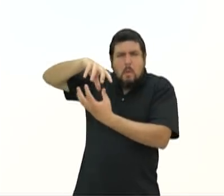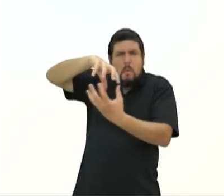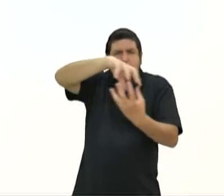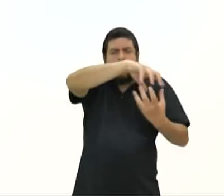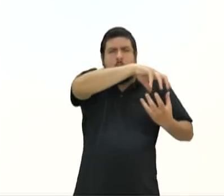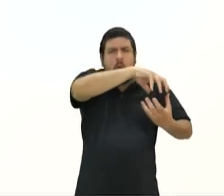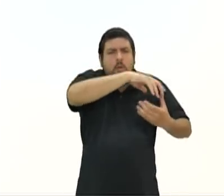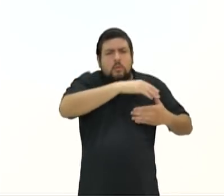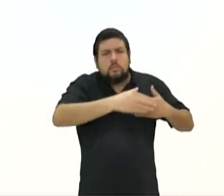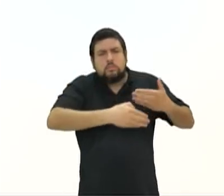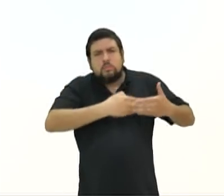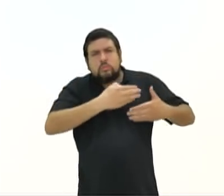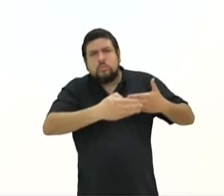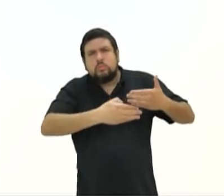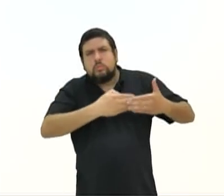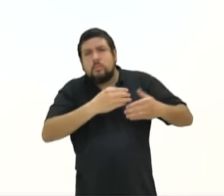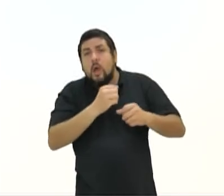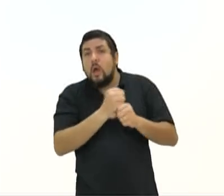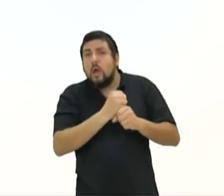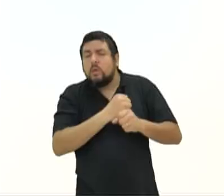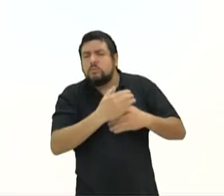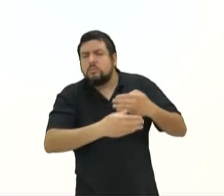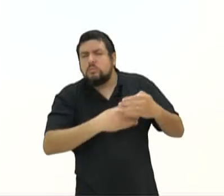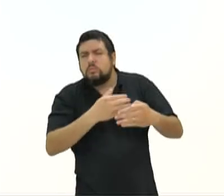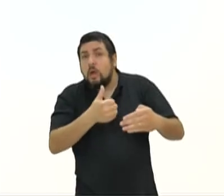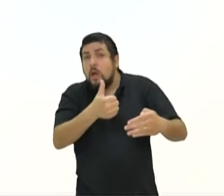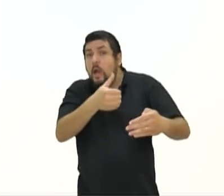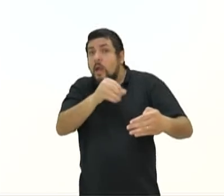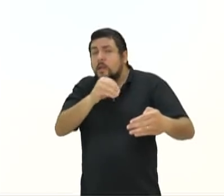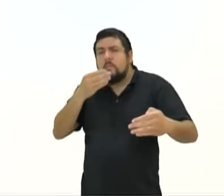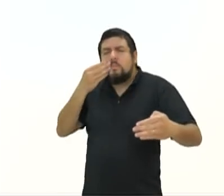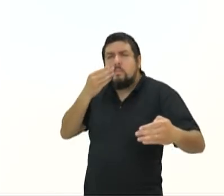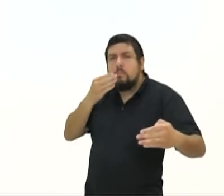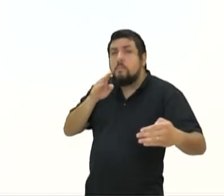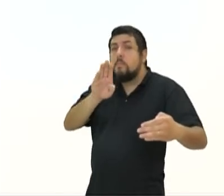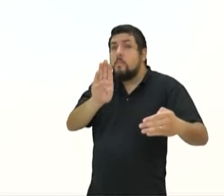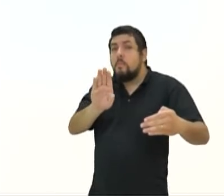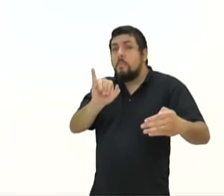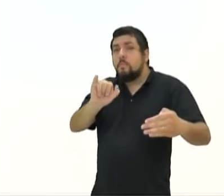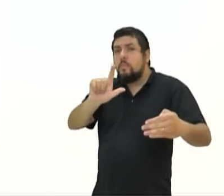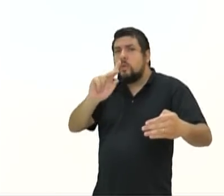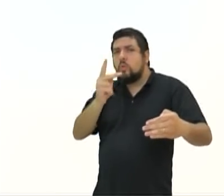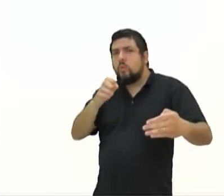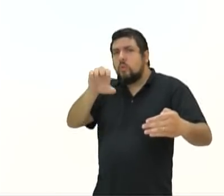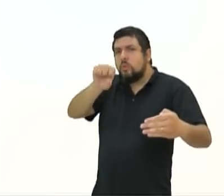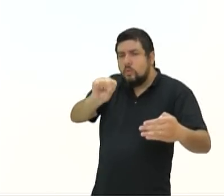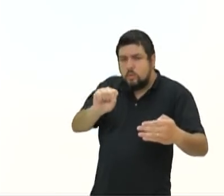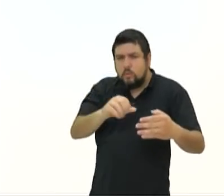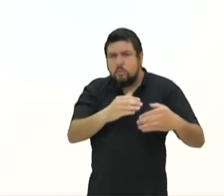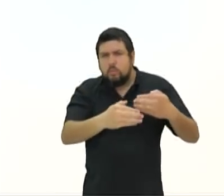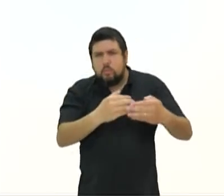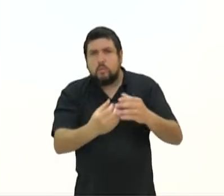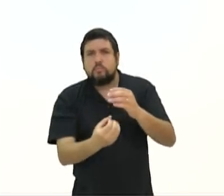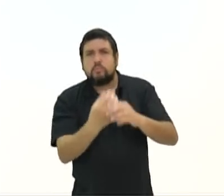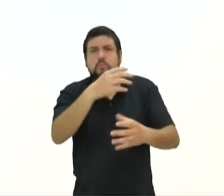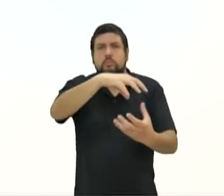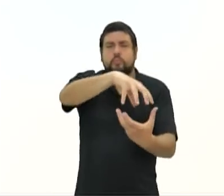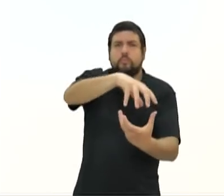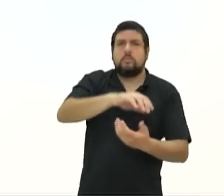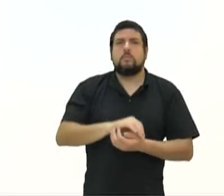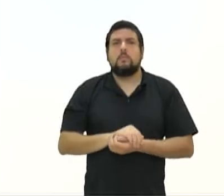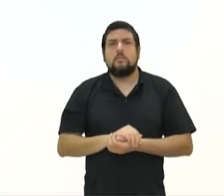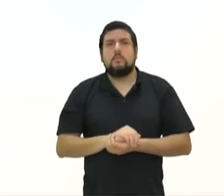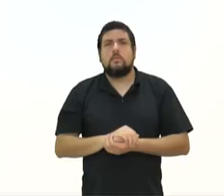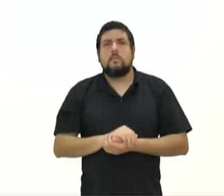se unissem e fossem formando matéria um pouco maior. Então, um átomo se juntava com outro e formava uma